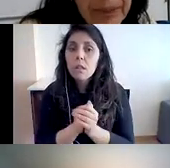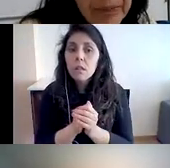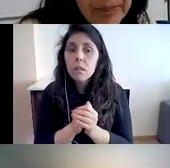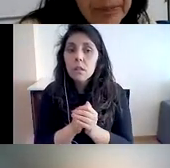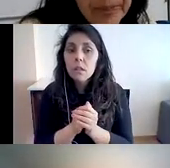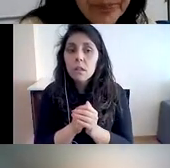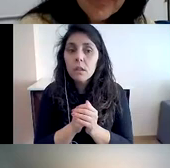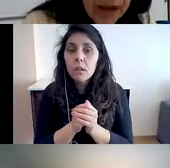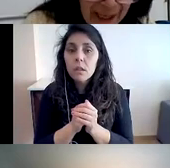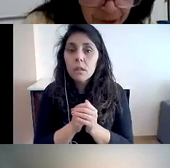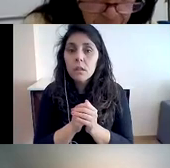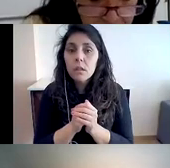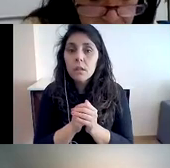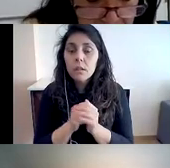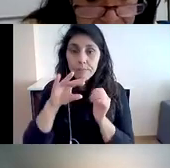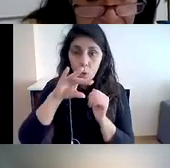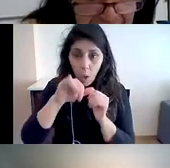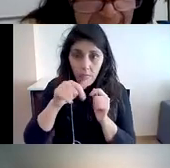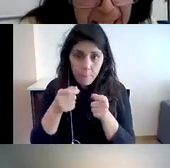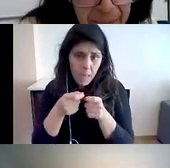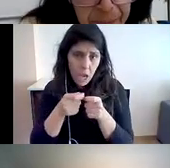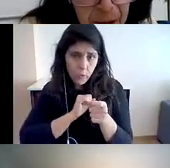numa localidade próxima